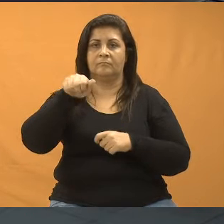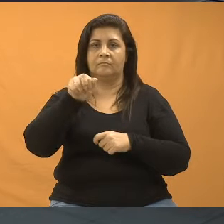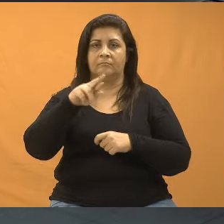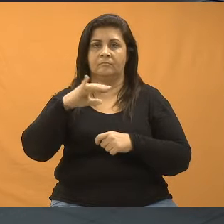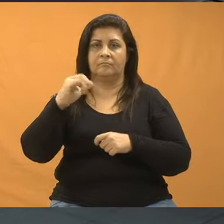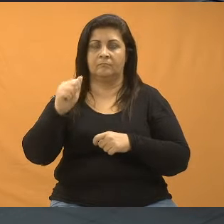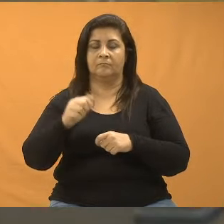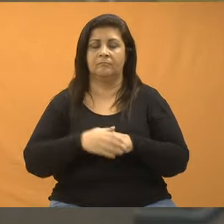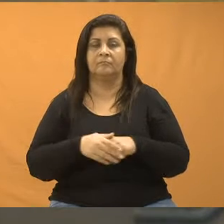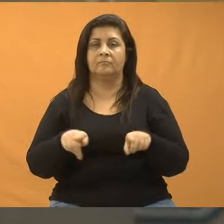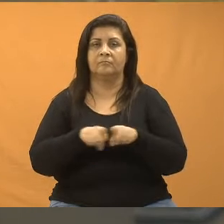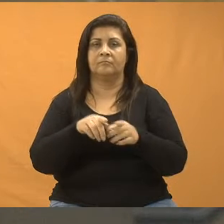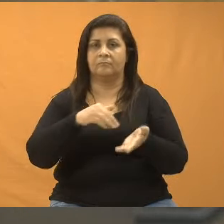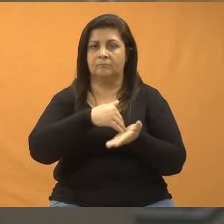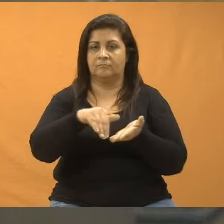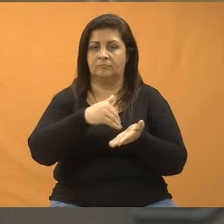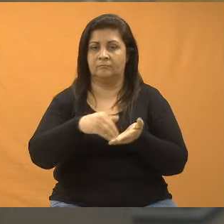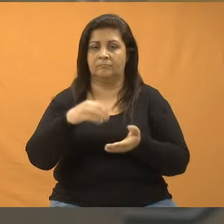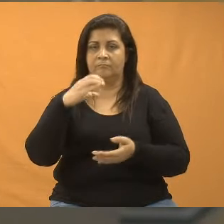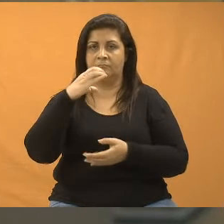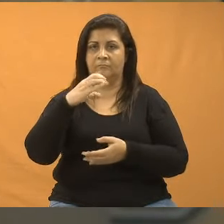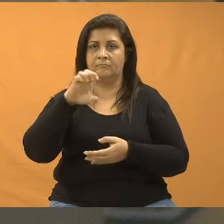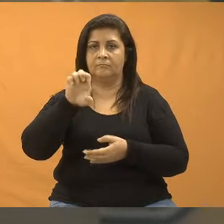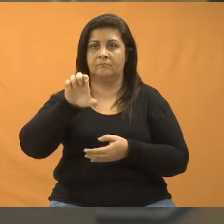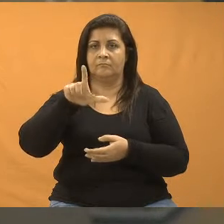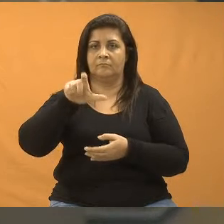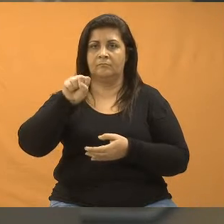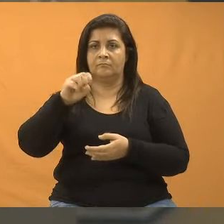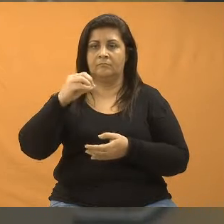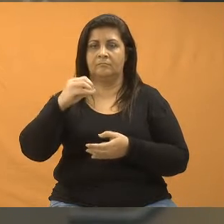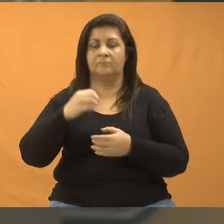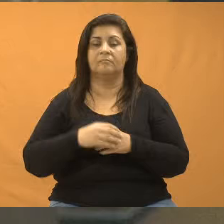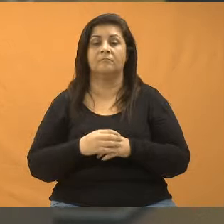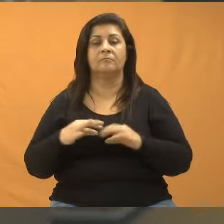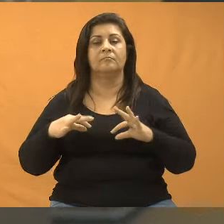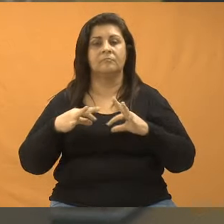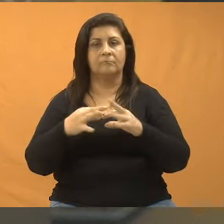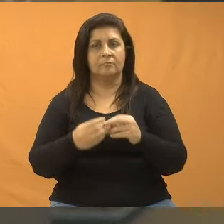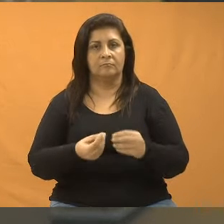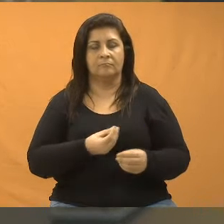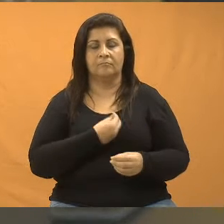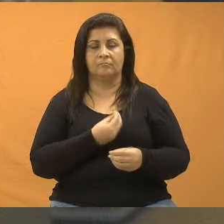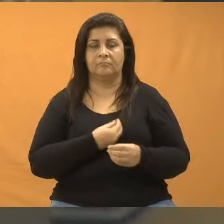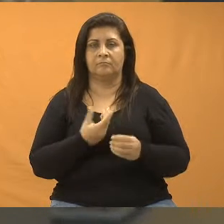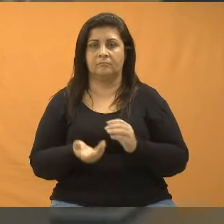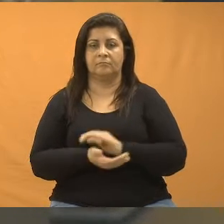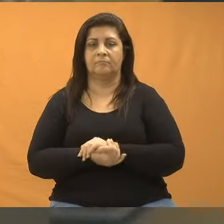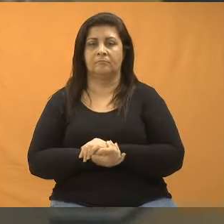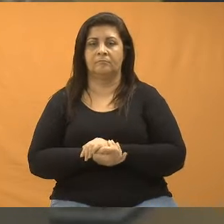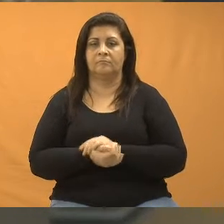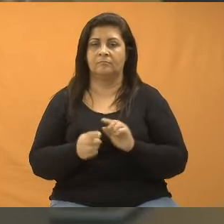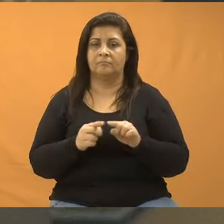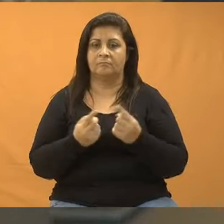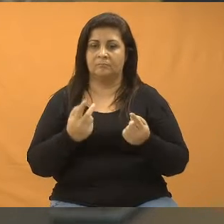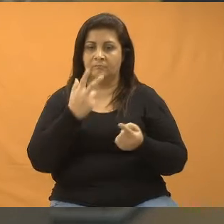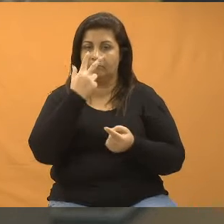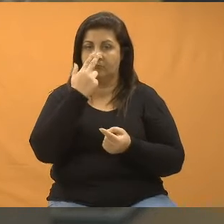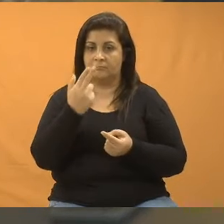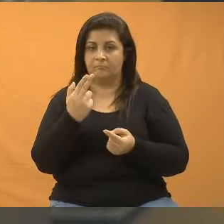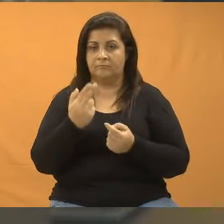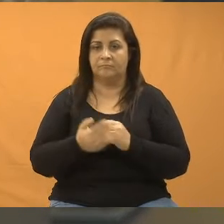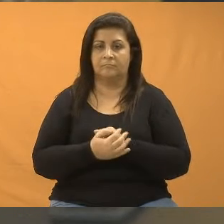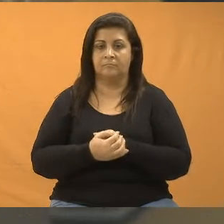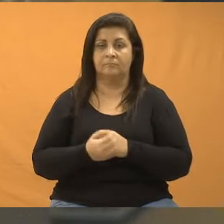o nosso secretário de Governo, Celso, e todos que estão presentes. Mas eu acho de